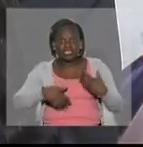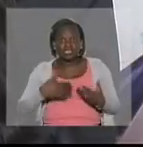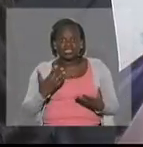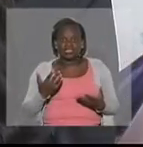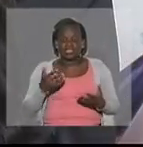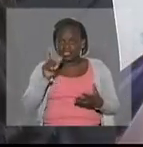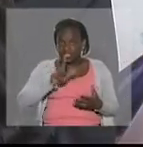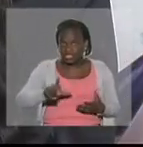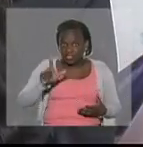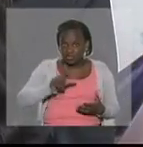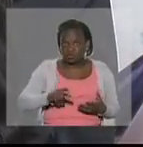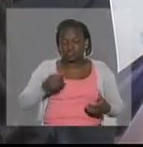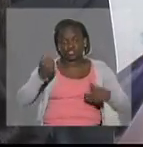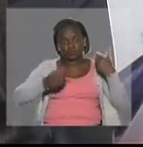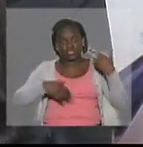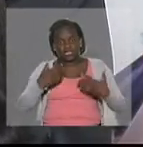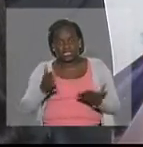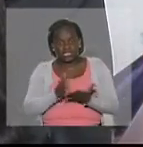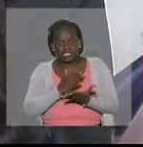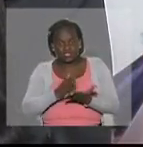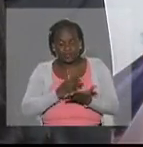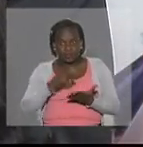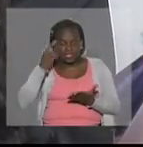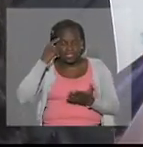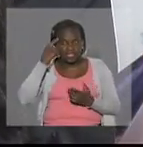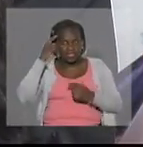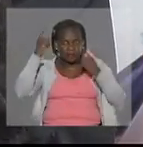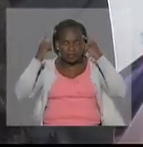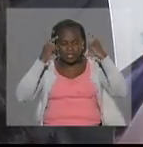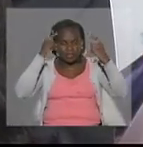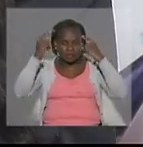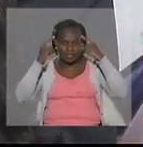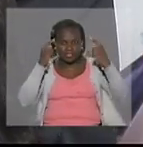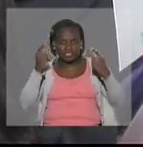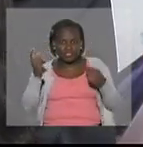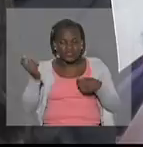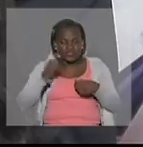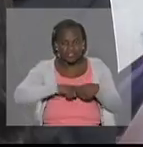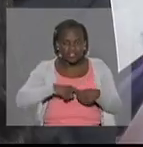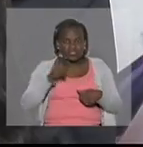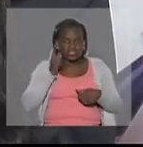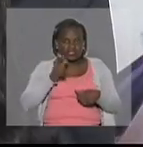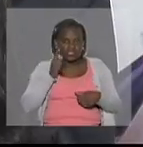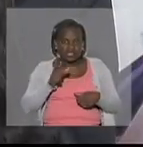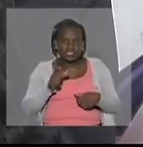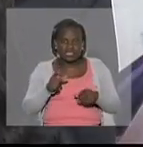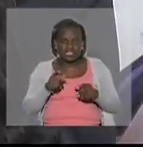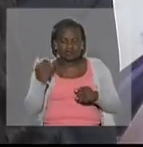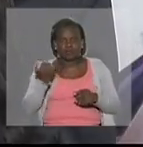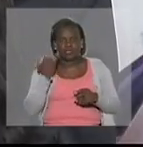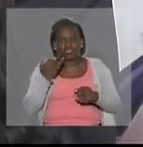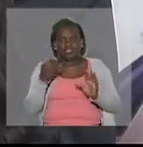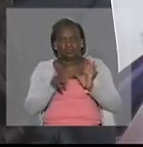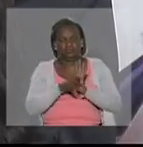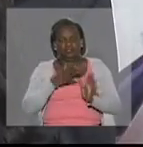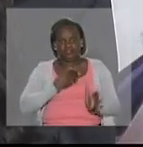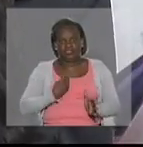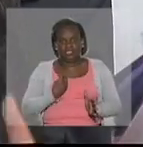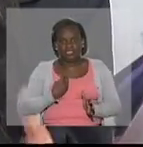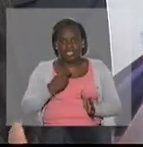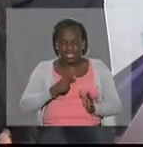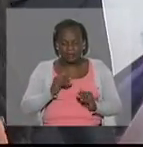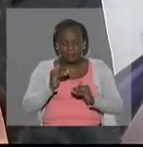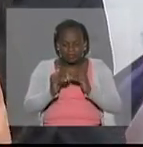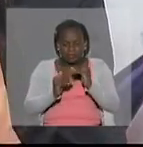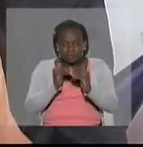falando de literatura falando de livros As Memórias vem e a gente consegue resgatar essa parte que é tão importante na nossa